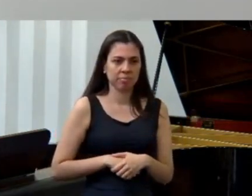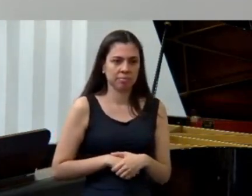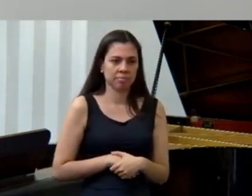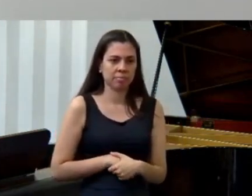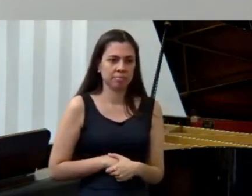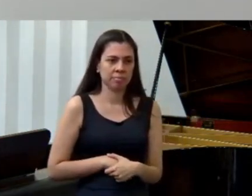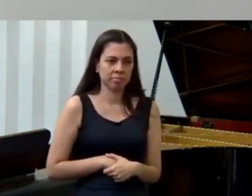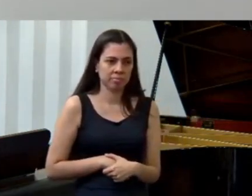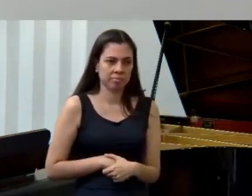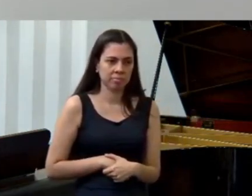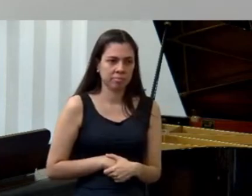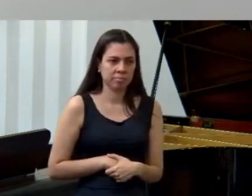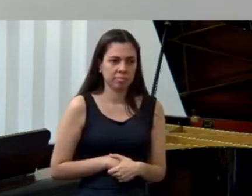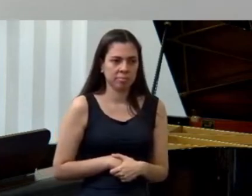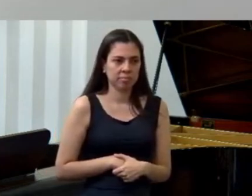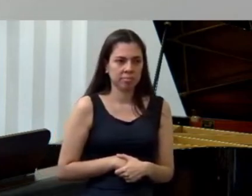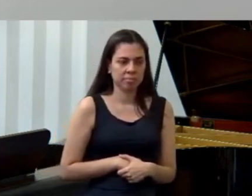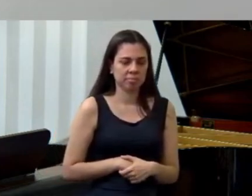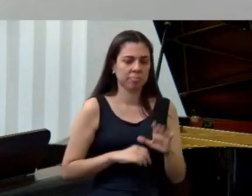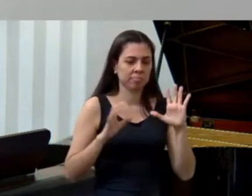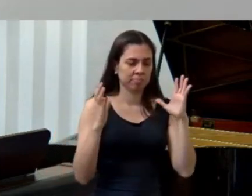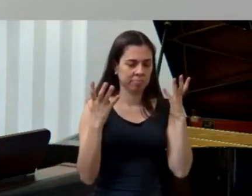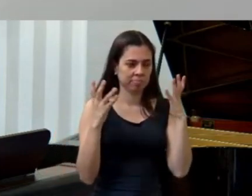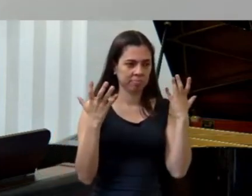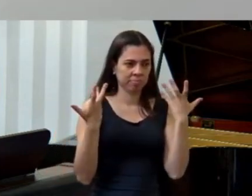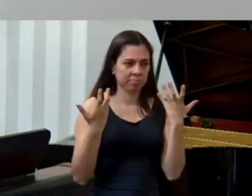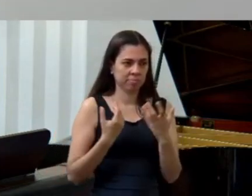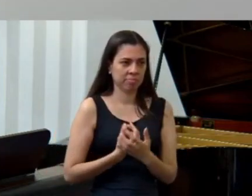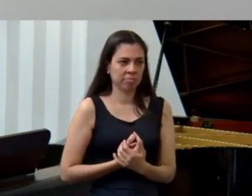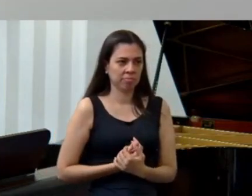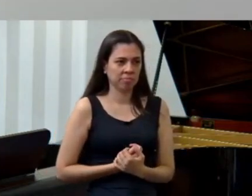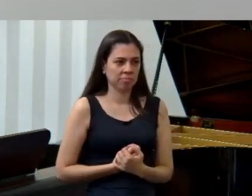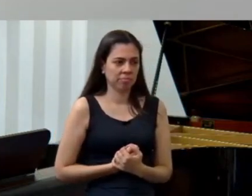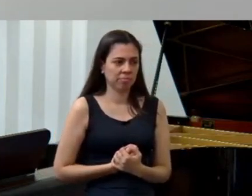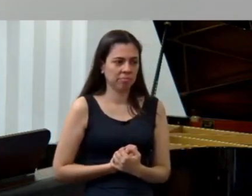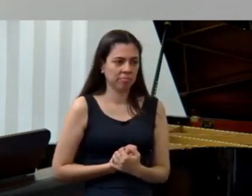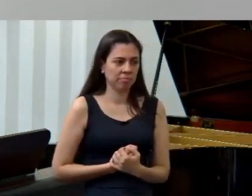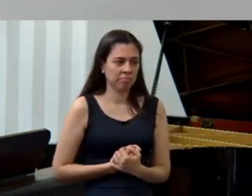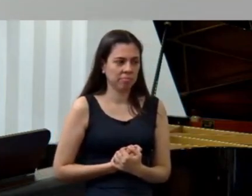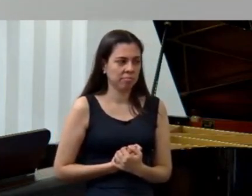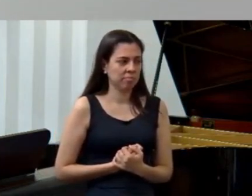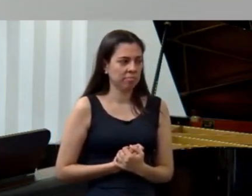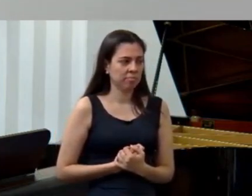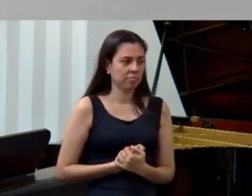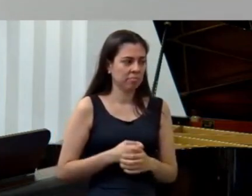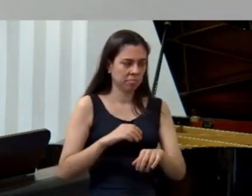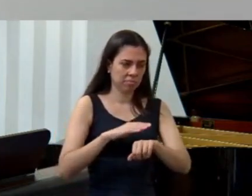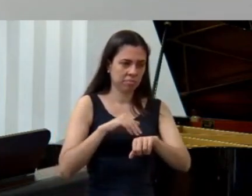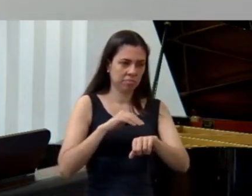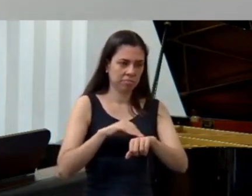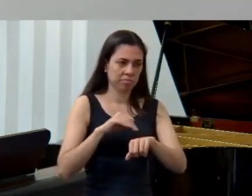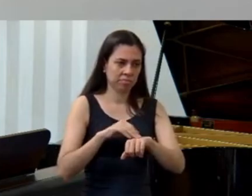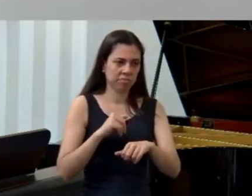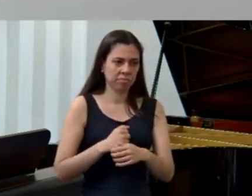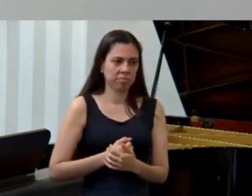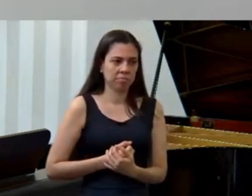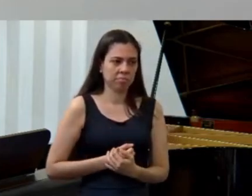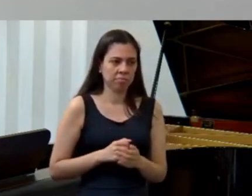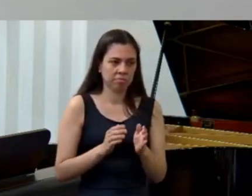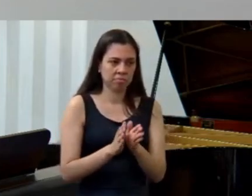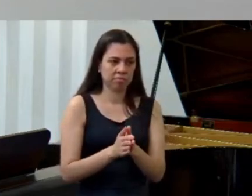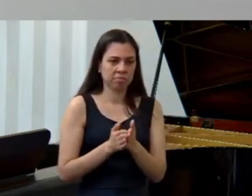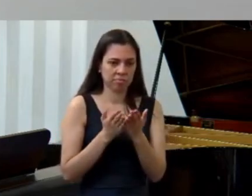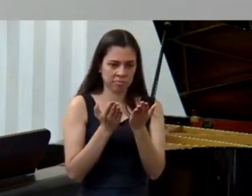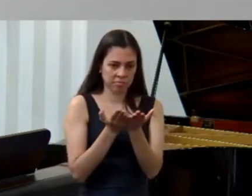Mas graças a Deus nós estamos aqui para celebrar com vocês, irmãos. Celebrar com vocês. Eu quero convidá-los a